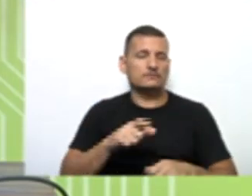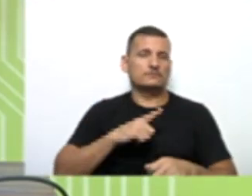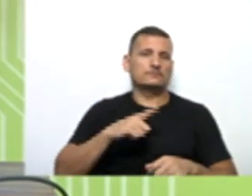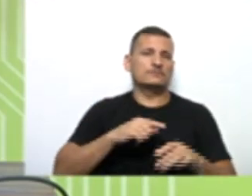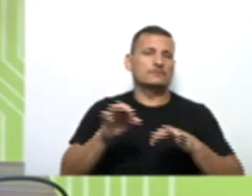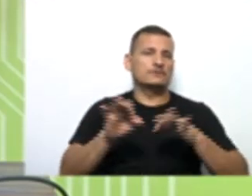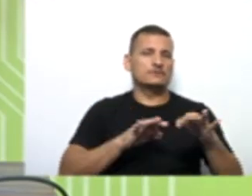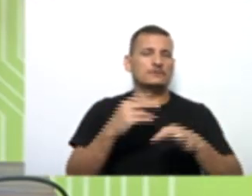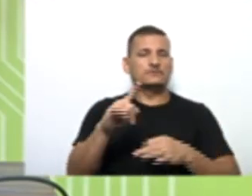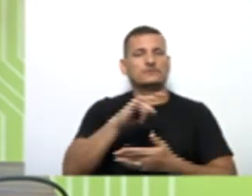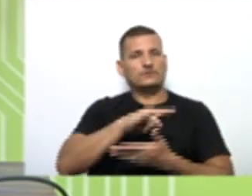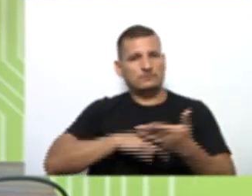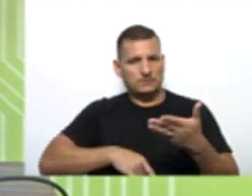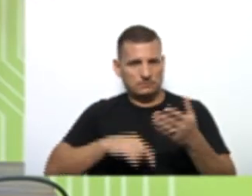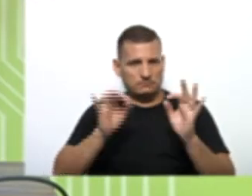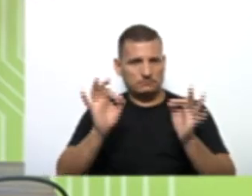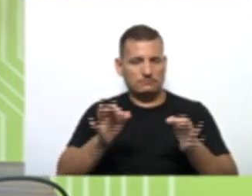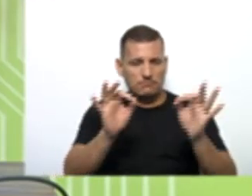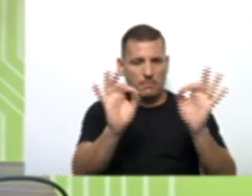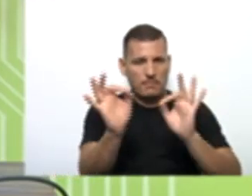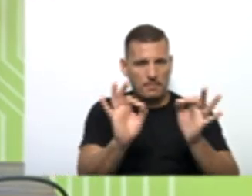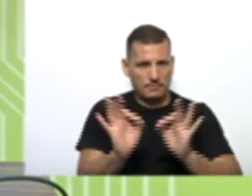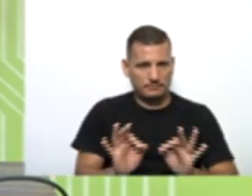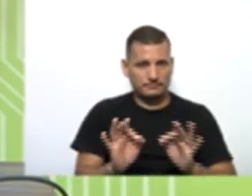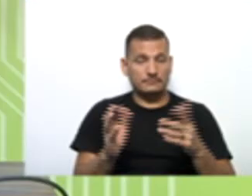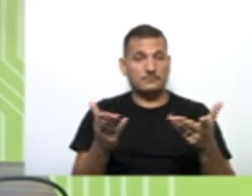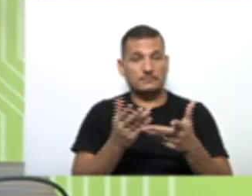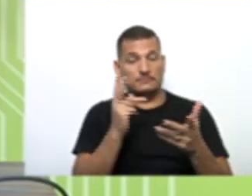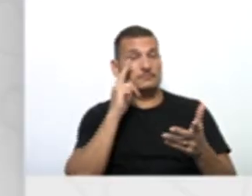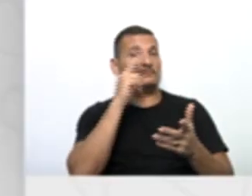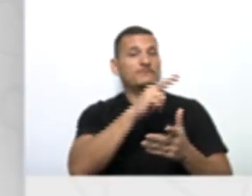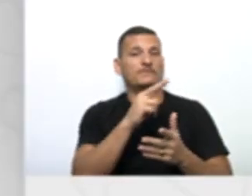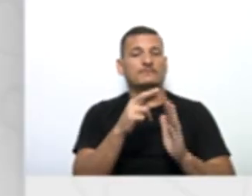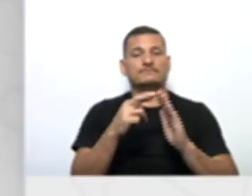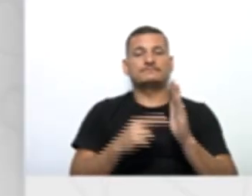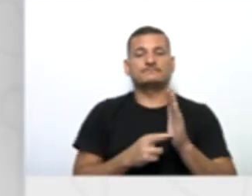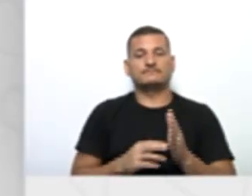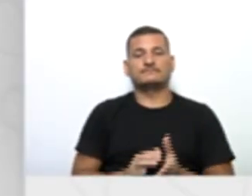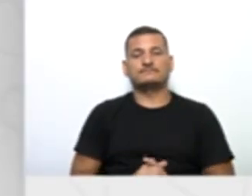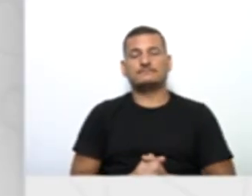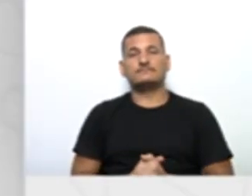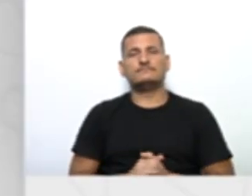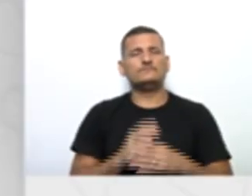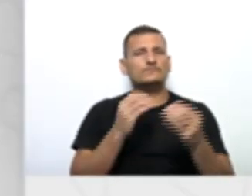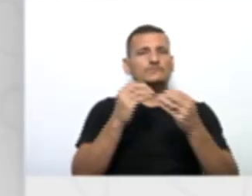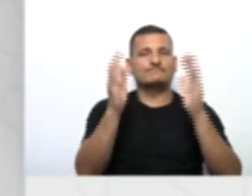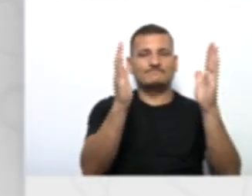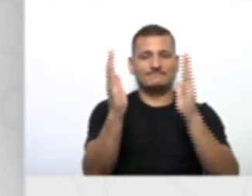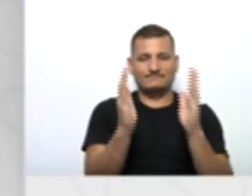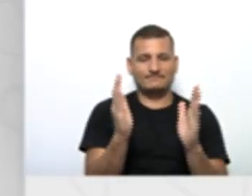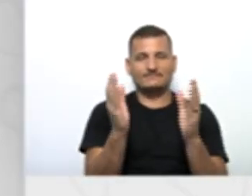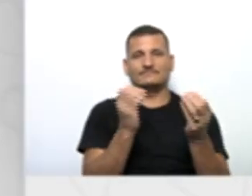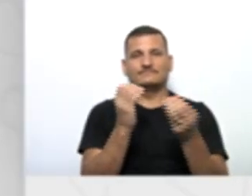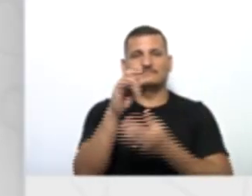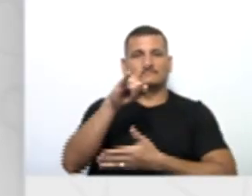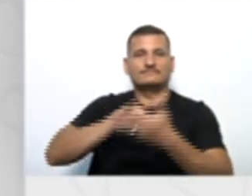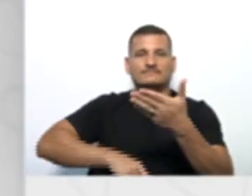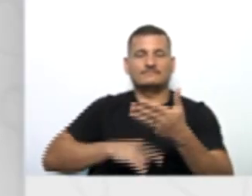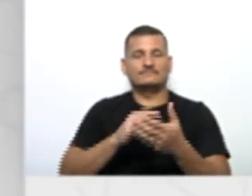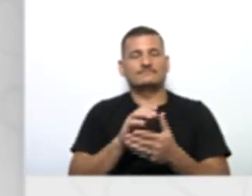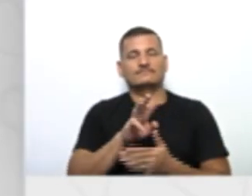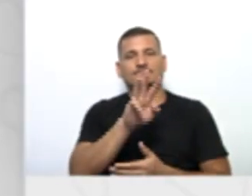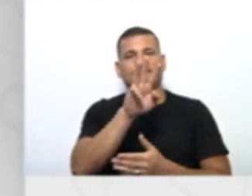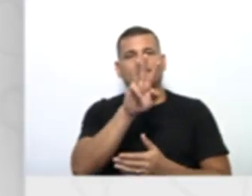seu documento adequadamente. Então vamos a essas normas. As regras gerais de formatação estão previstas na